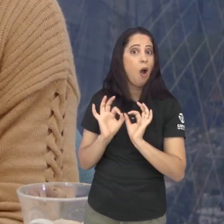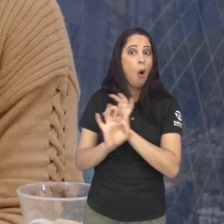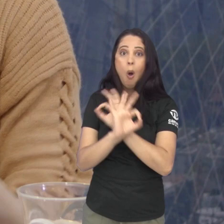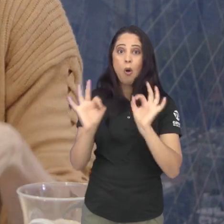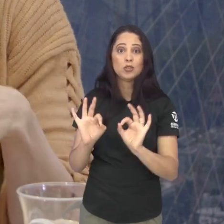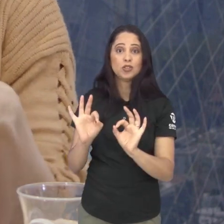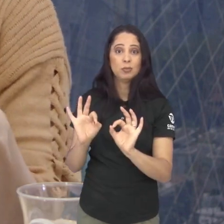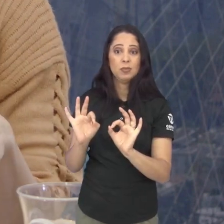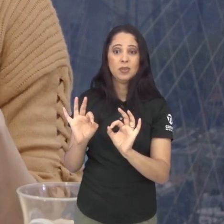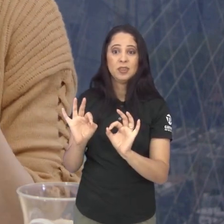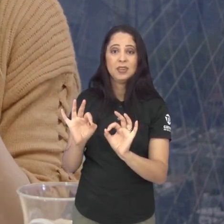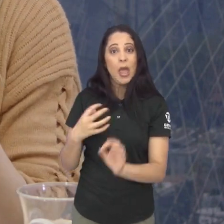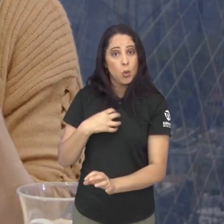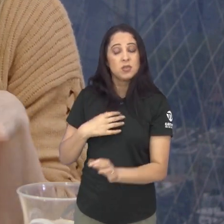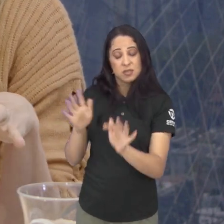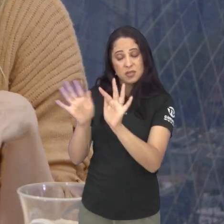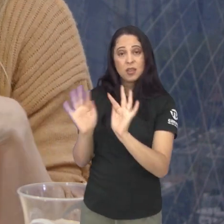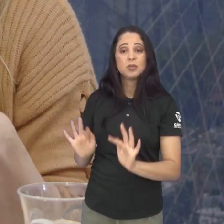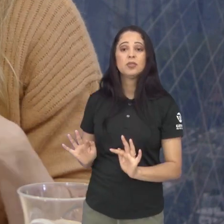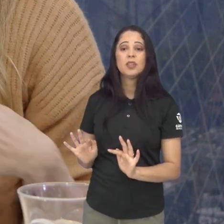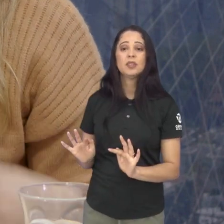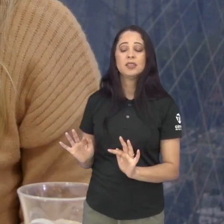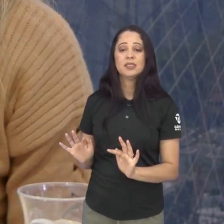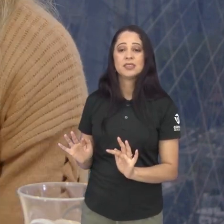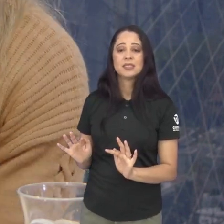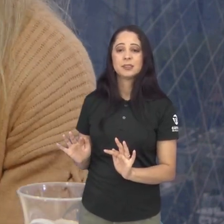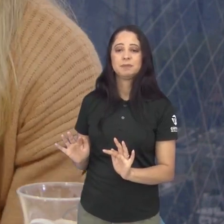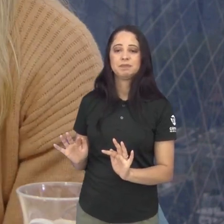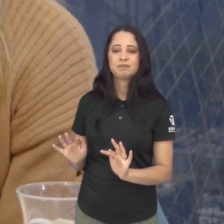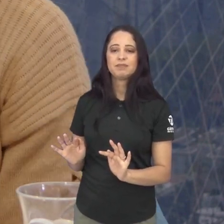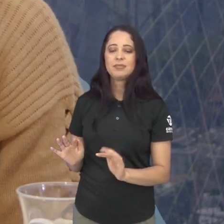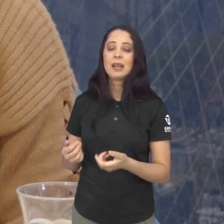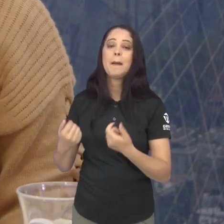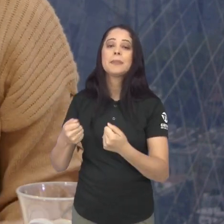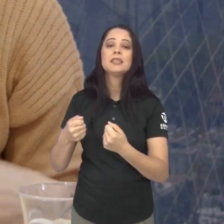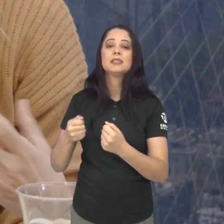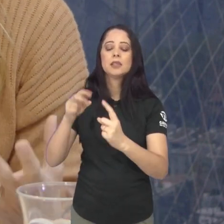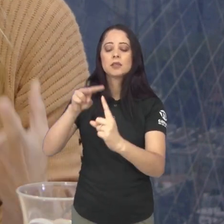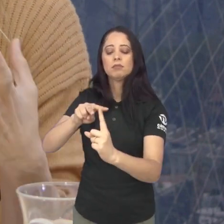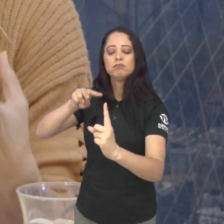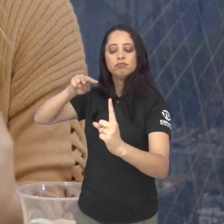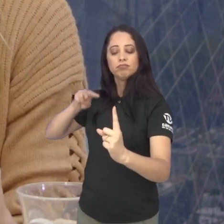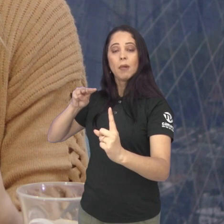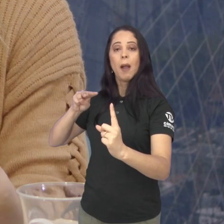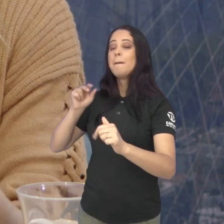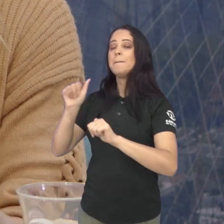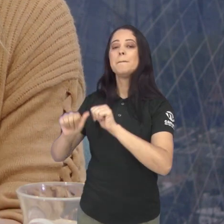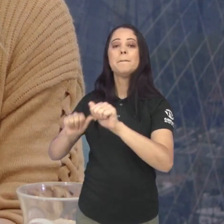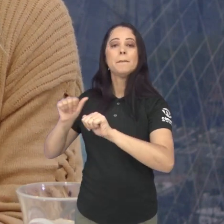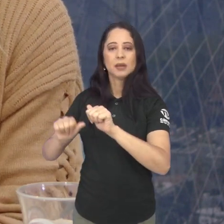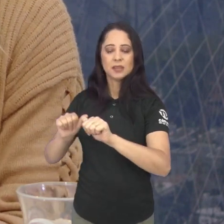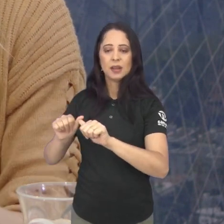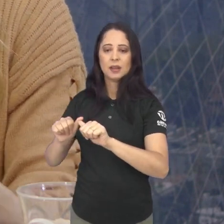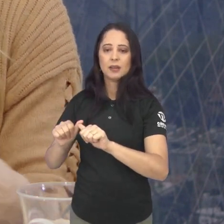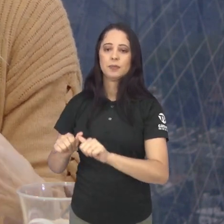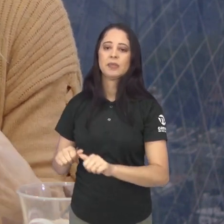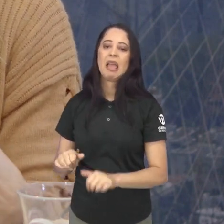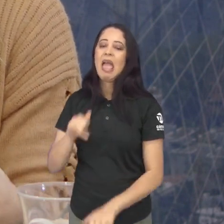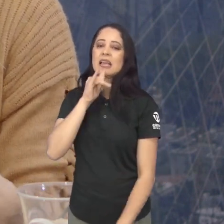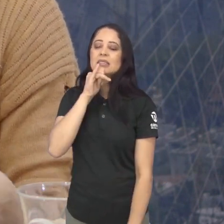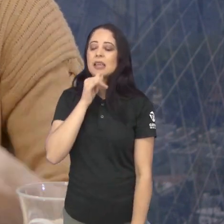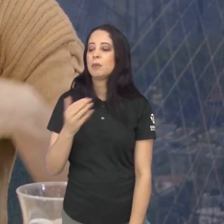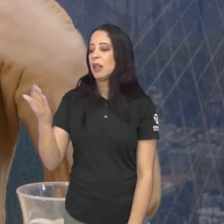trazer felicidade? Então, eu acho que é mudar esse ponto de vista do que realmente é importante para aquela criança. Ah,